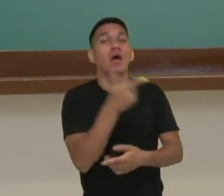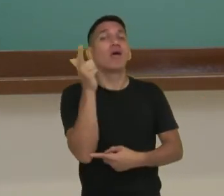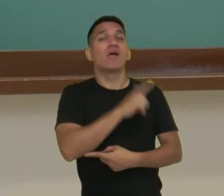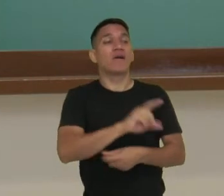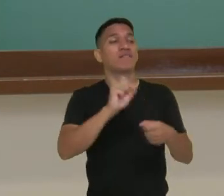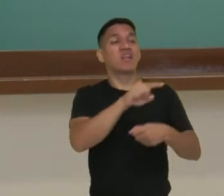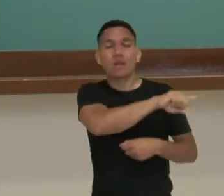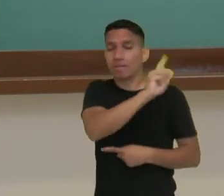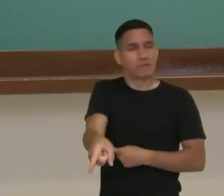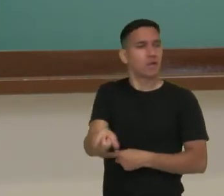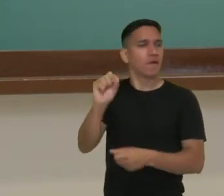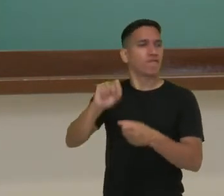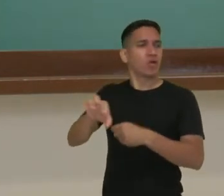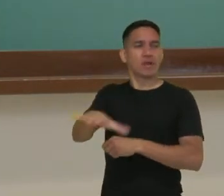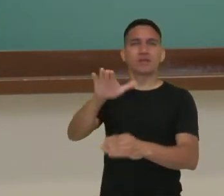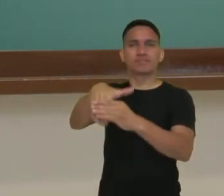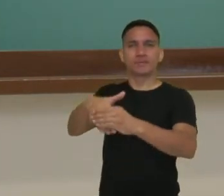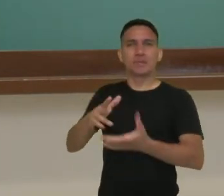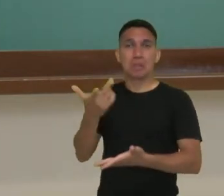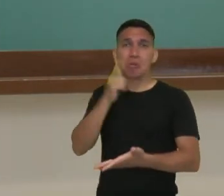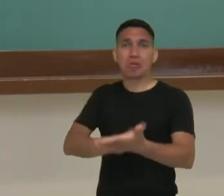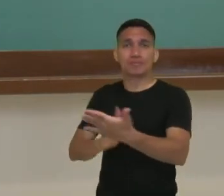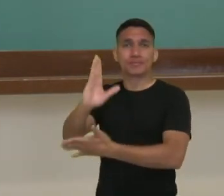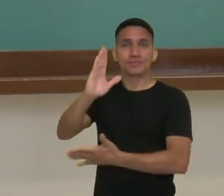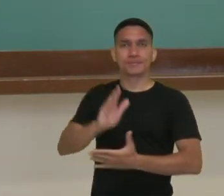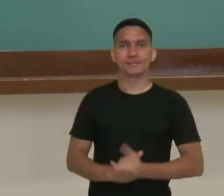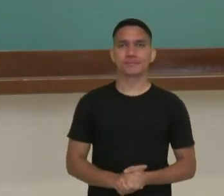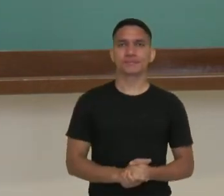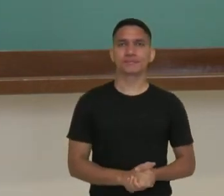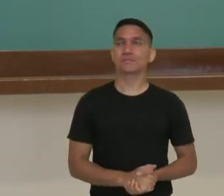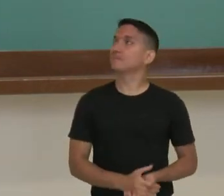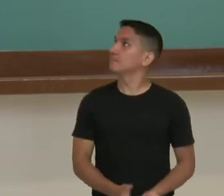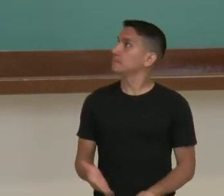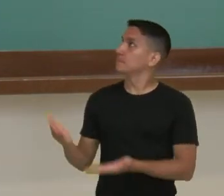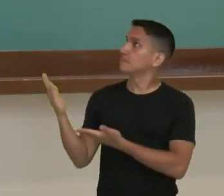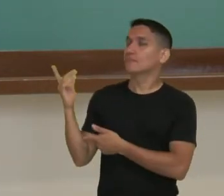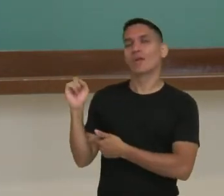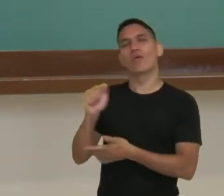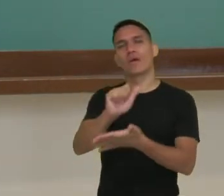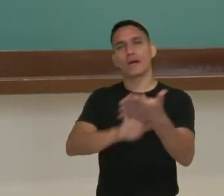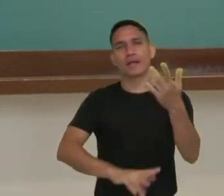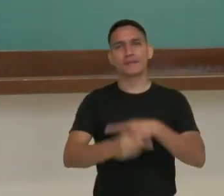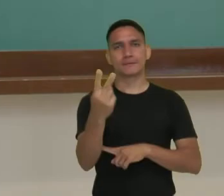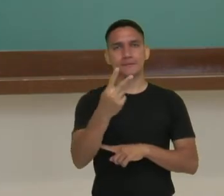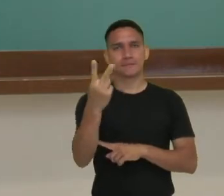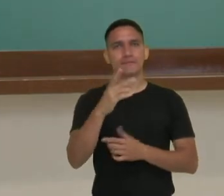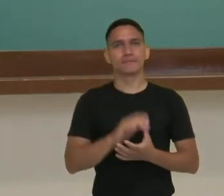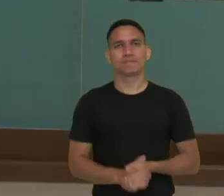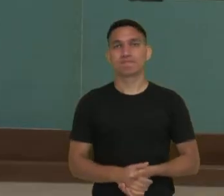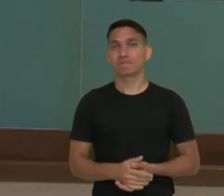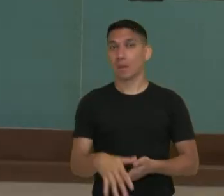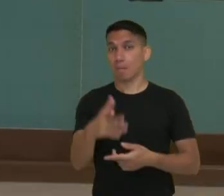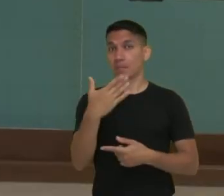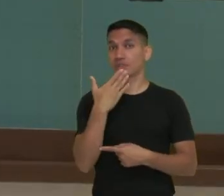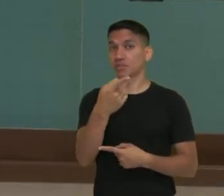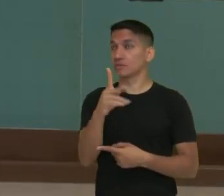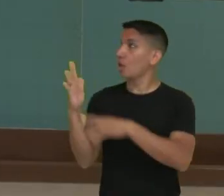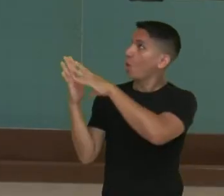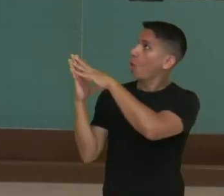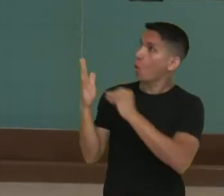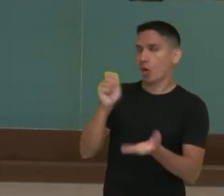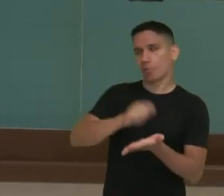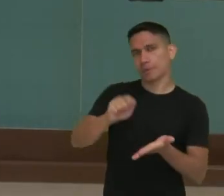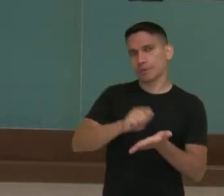liberais vencerem as eleições. Temos aqui a nossa segunda atividade, quero que vocês copiem no caderno